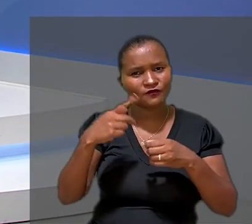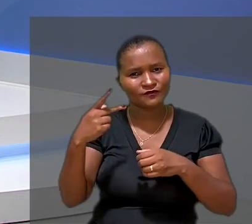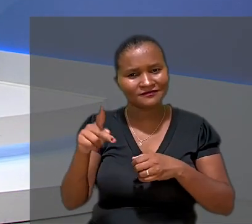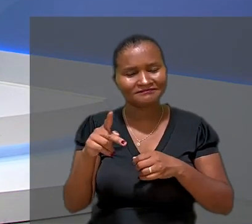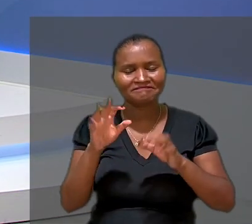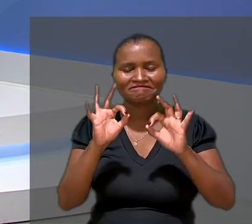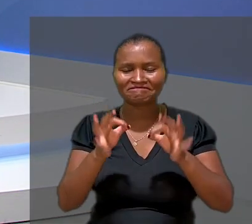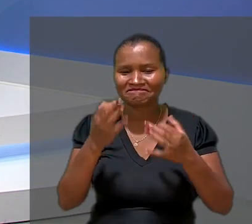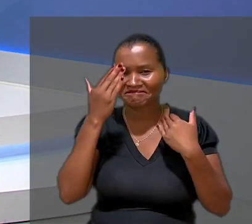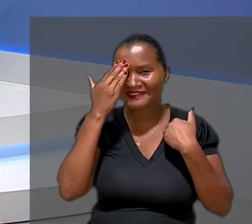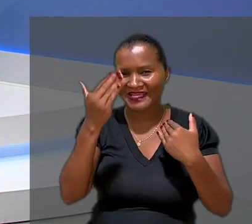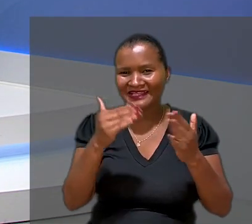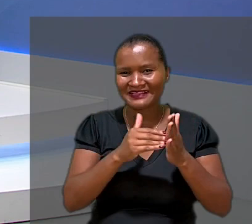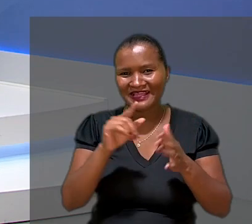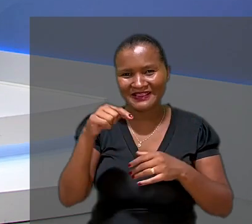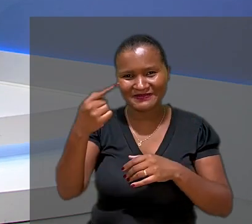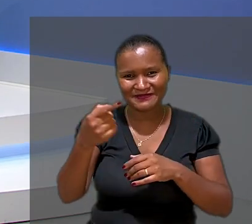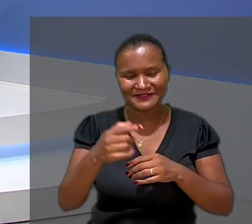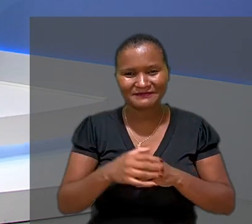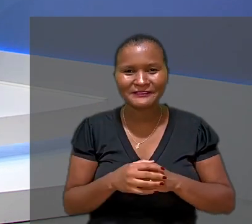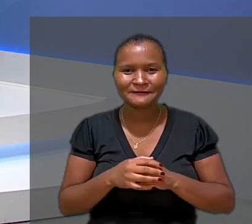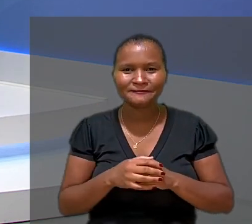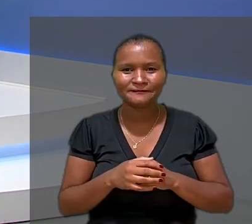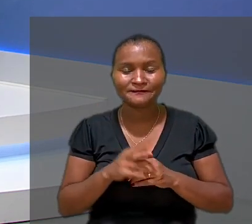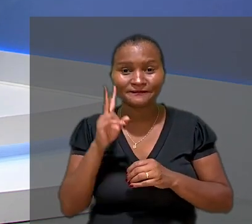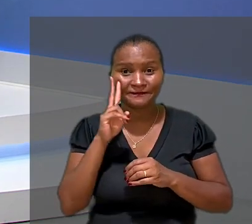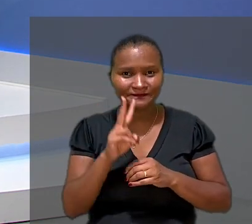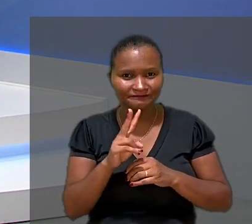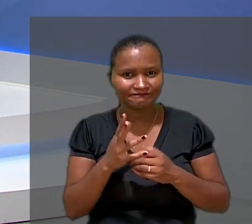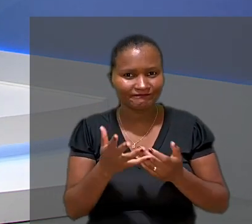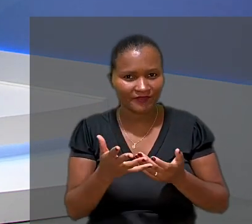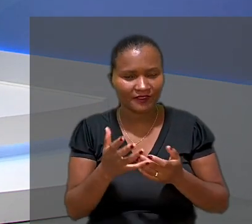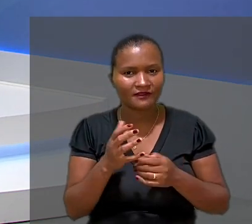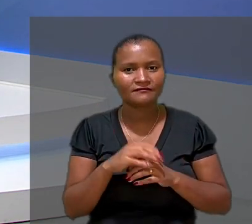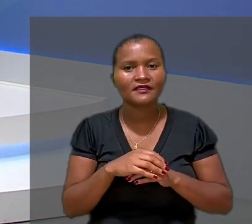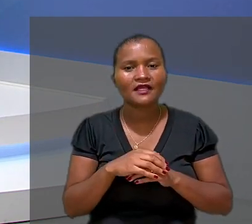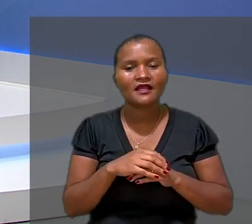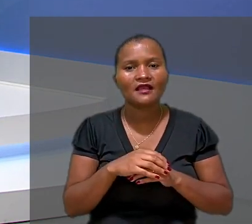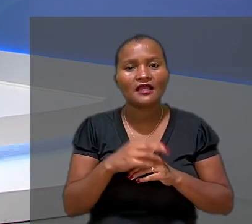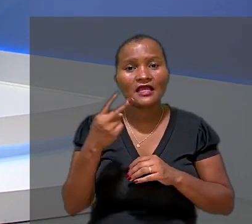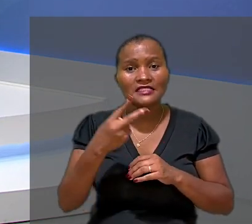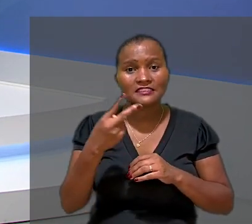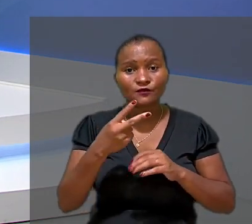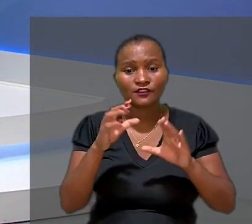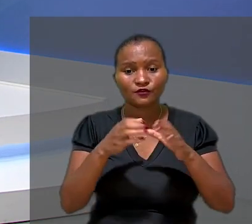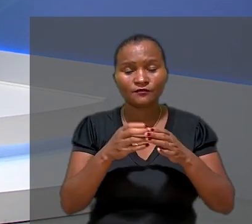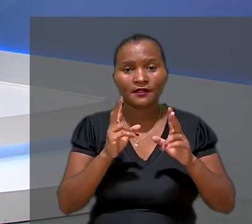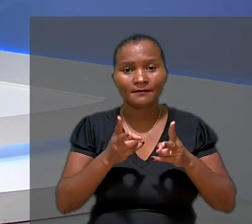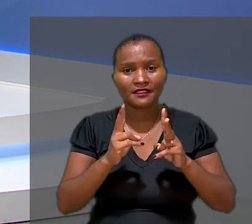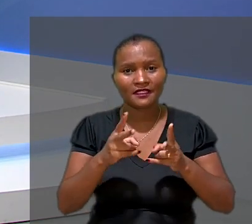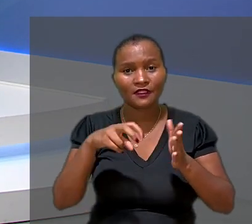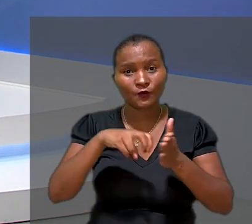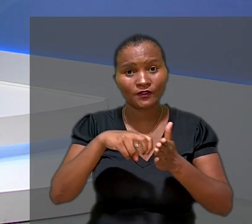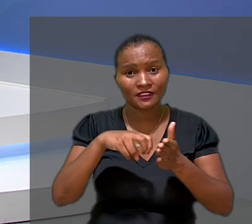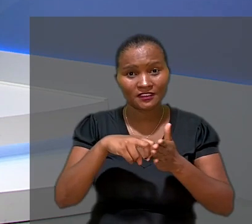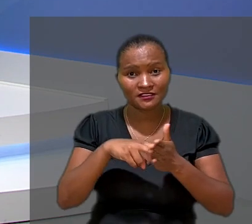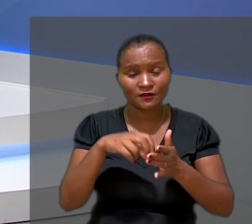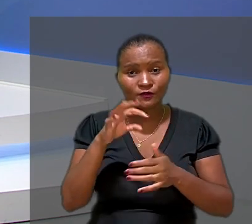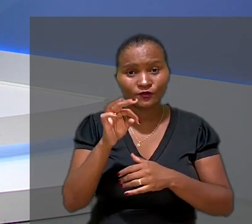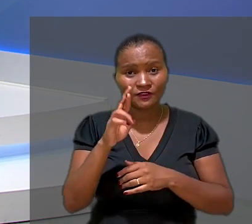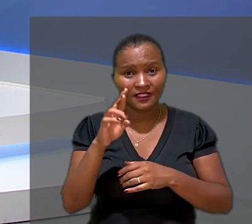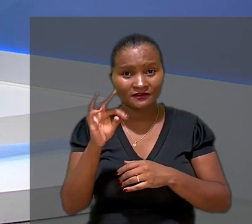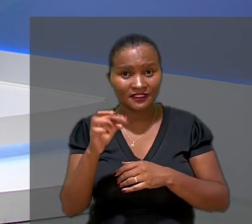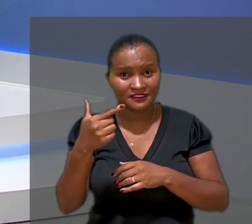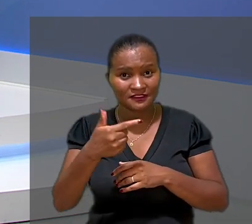certo, Rafael. Muito obrigada e até a próxima. E olha só esse caso, Anderson. A segunda turma manteve a condenação imposta pelo